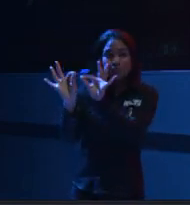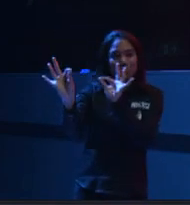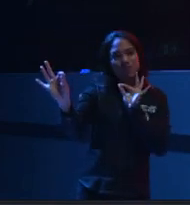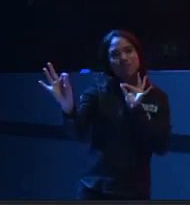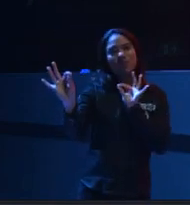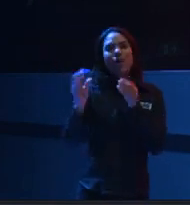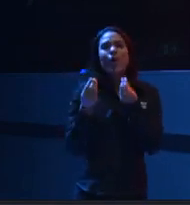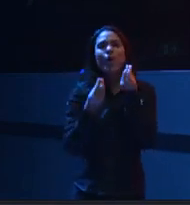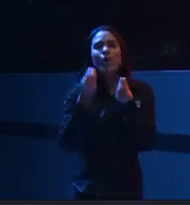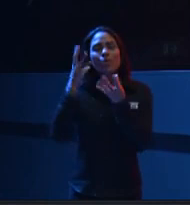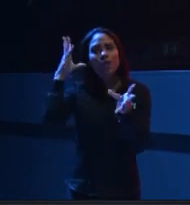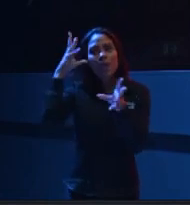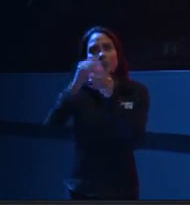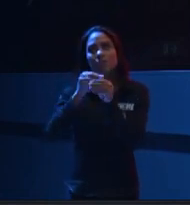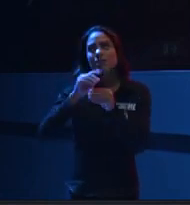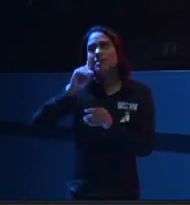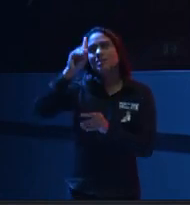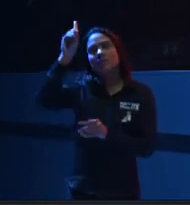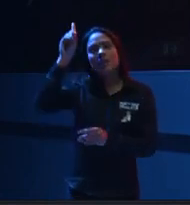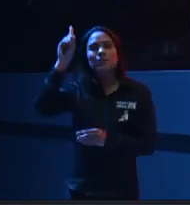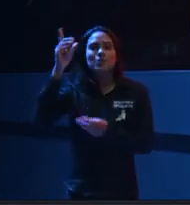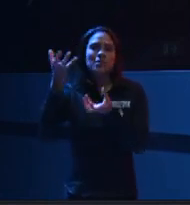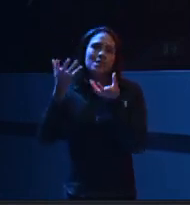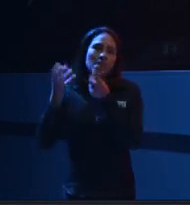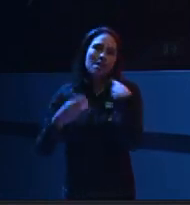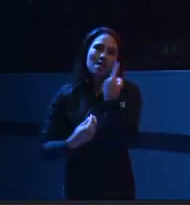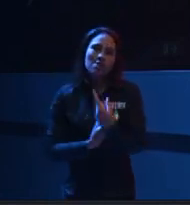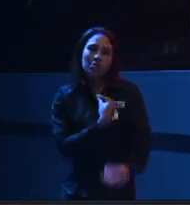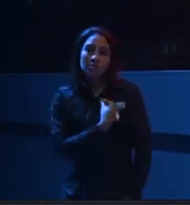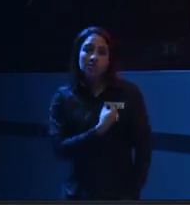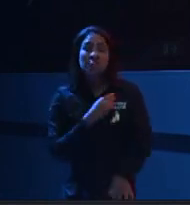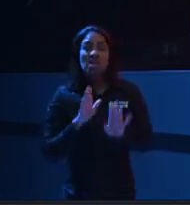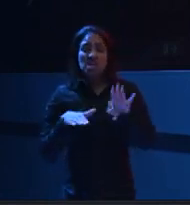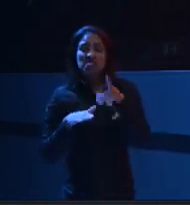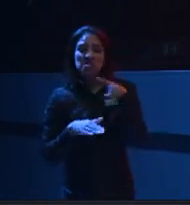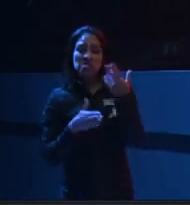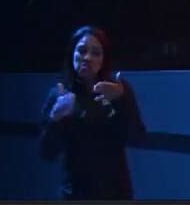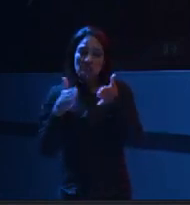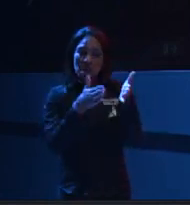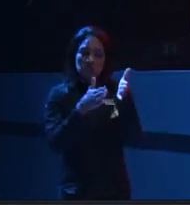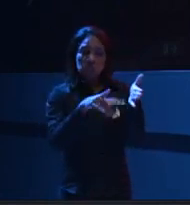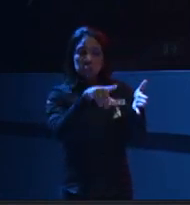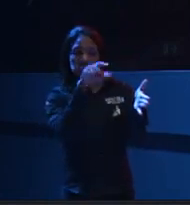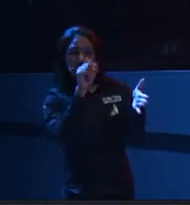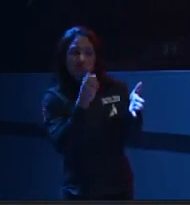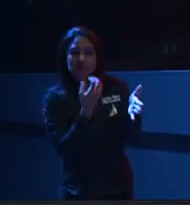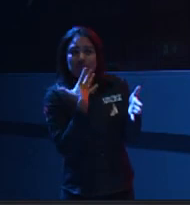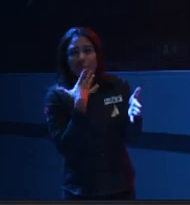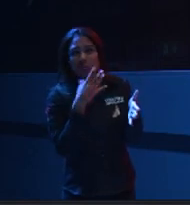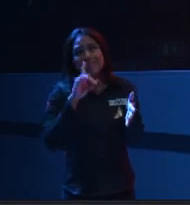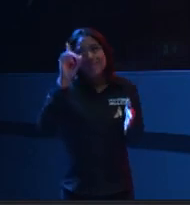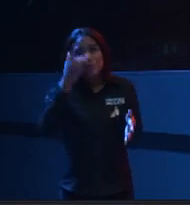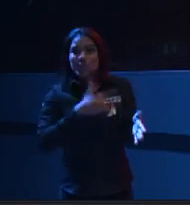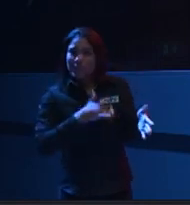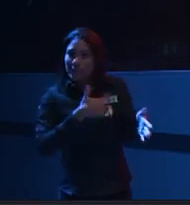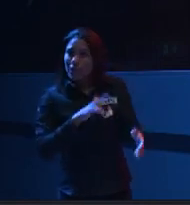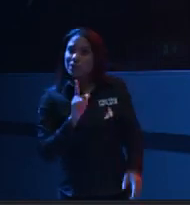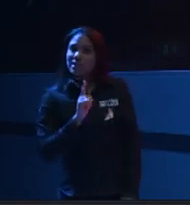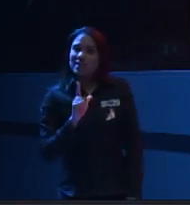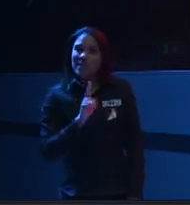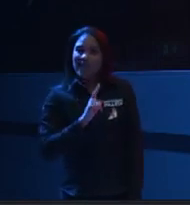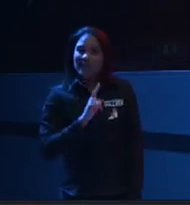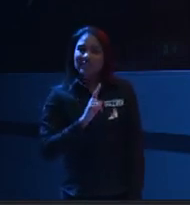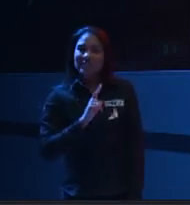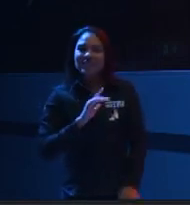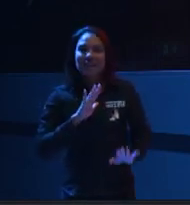caminho que tô sempre funcionam Você pode até escolher um caminho bom porque Deus é misericordioso até deixou você encontrar um caminho